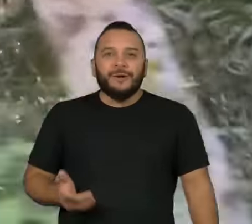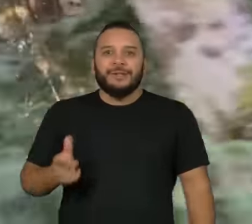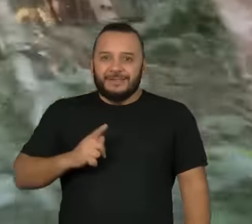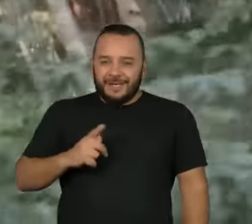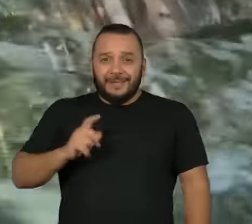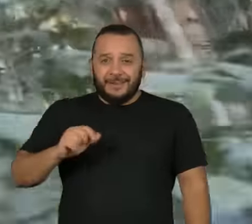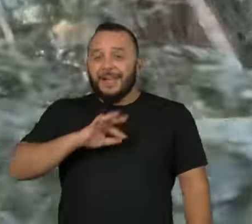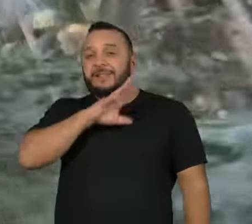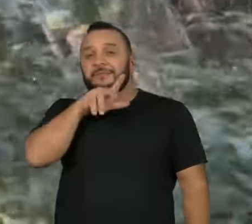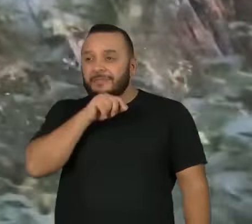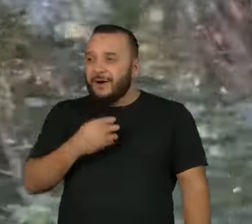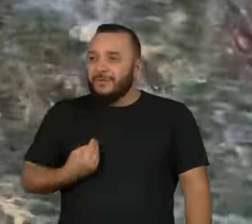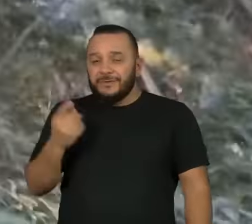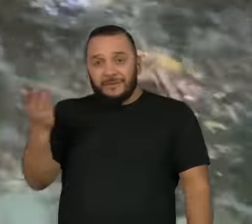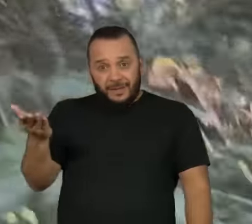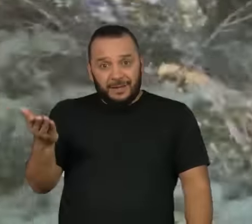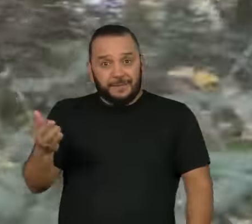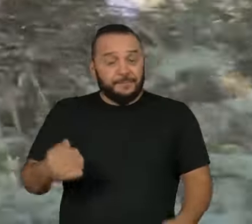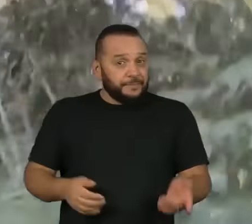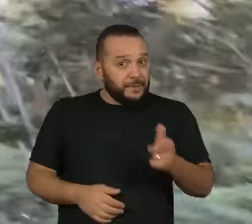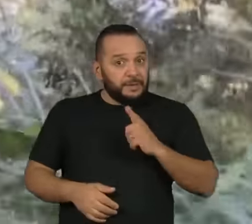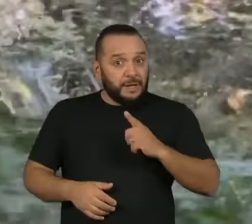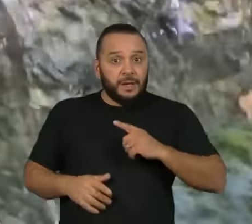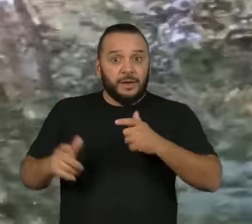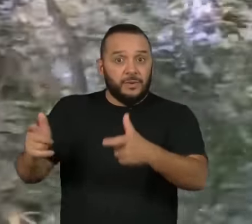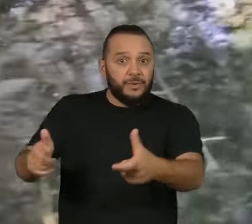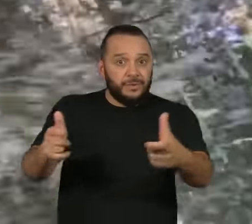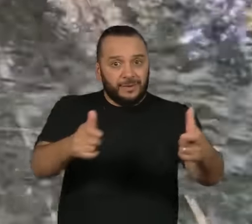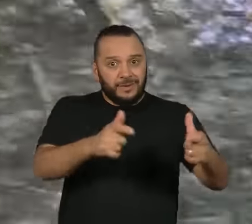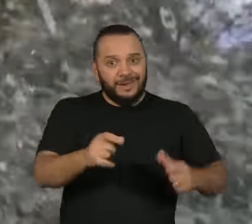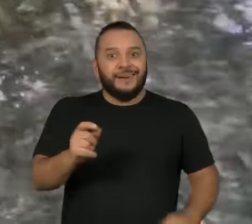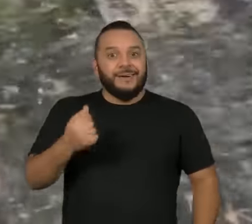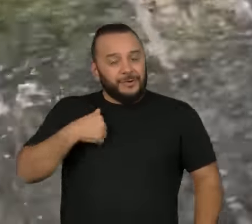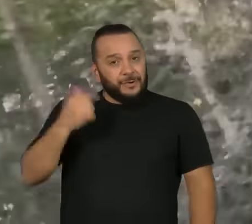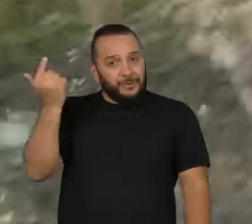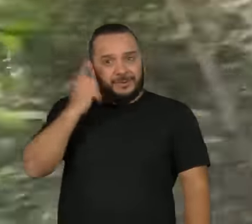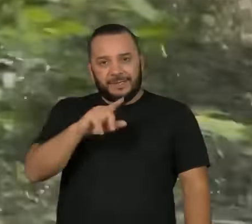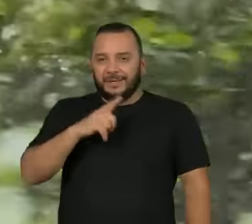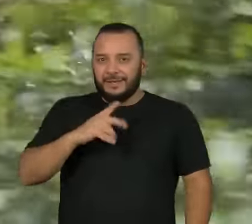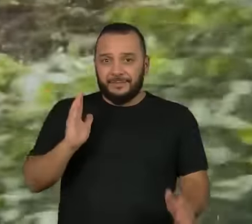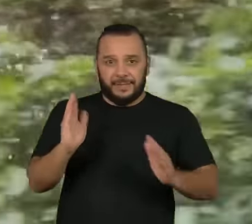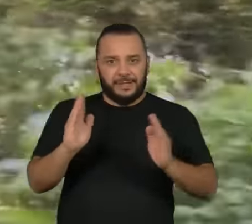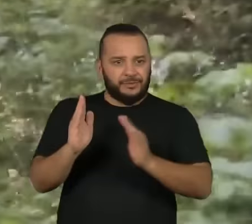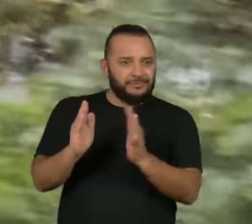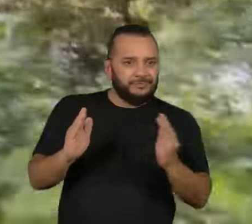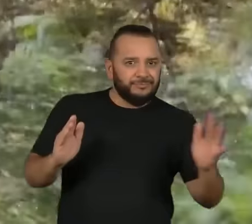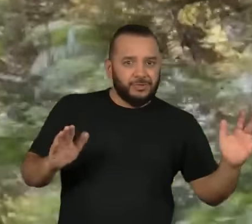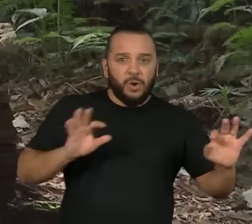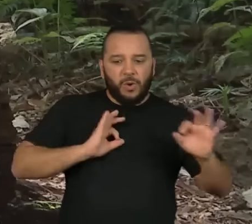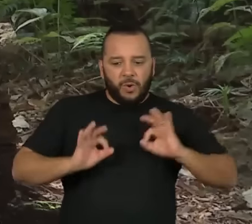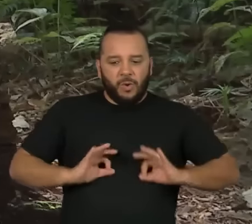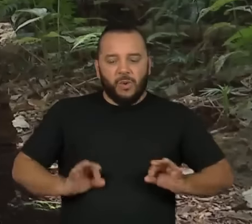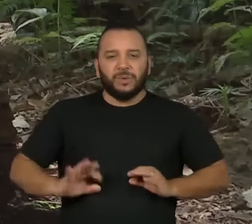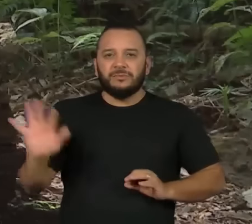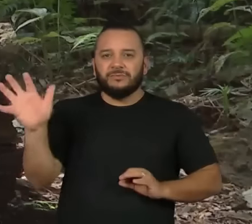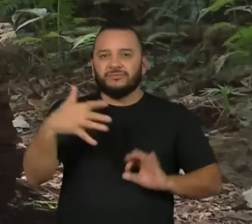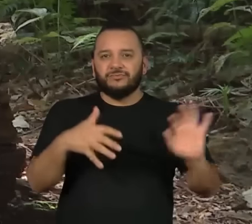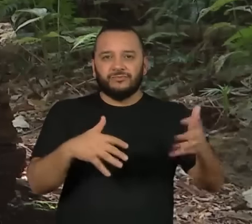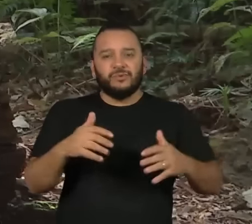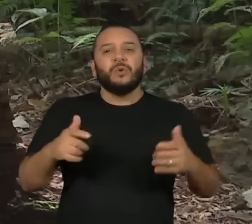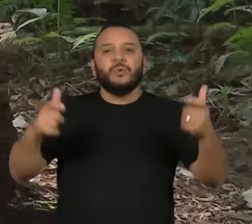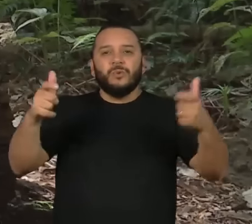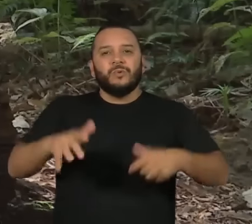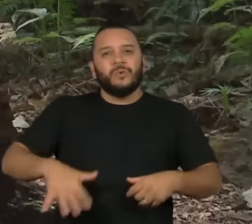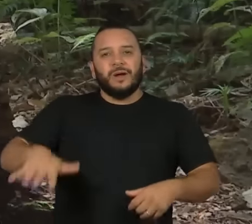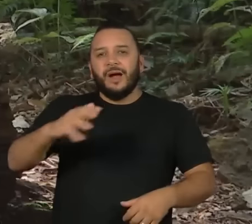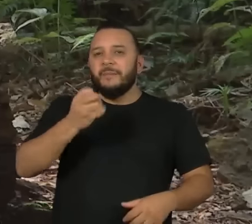o ambiente tem que estar sadio. Se você tem um lugar que você consegue manter no longo prazo uma população de onça pintada, aquele lugar está bom para